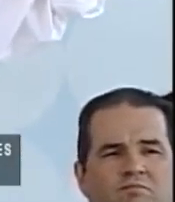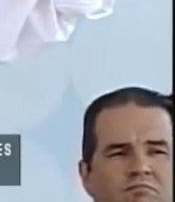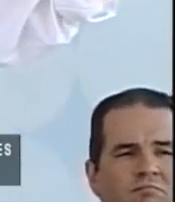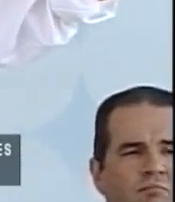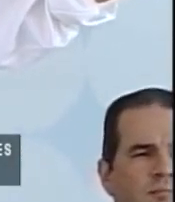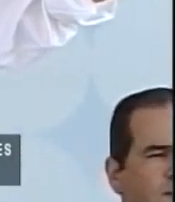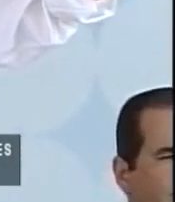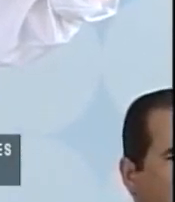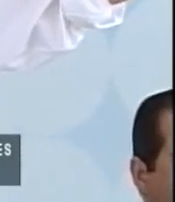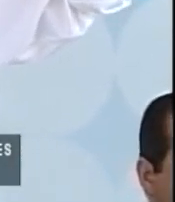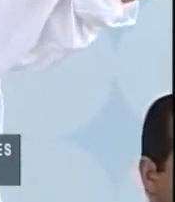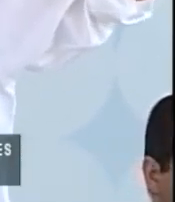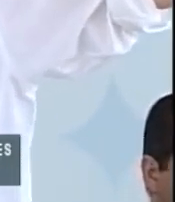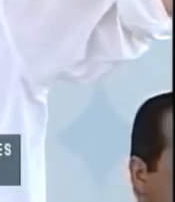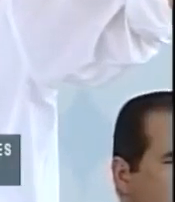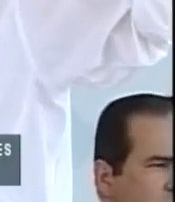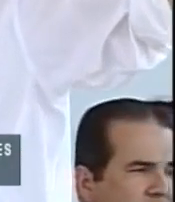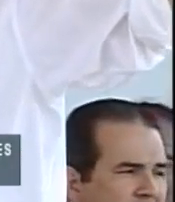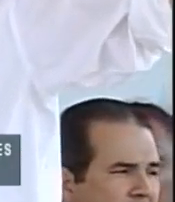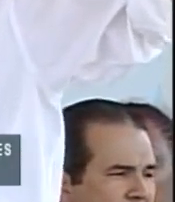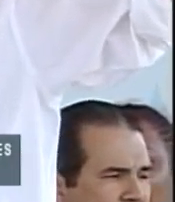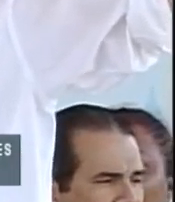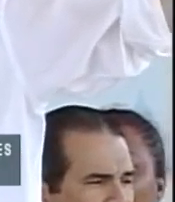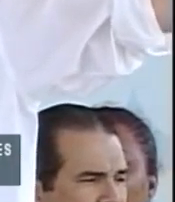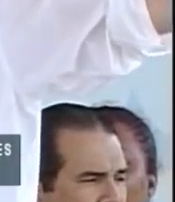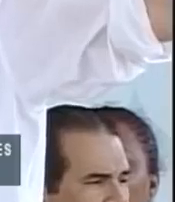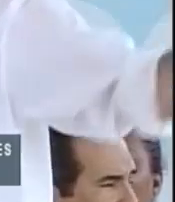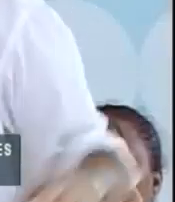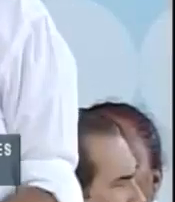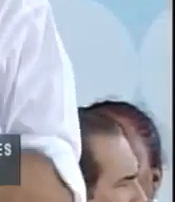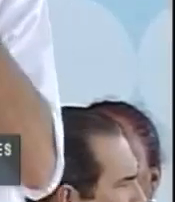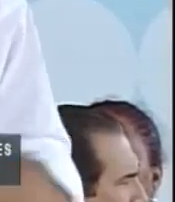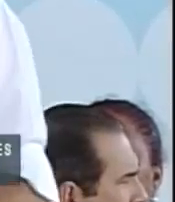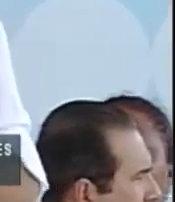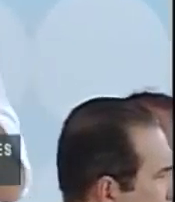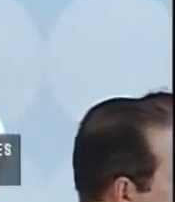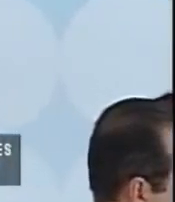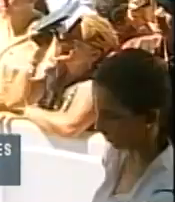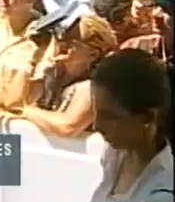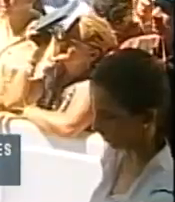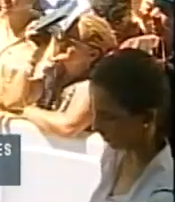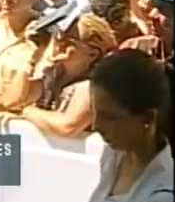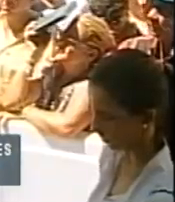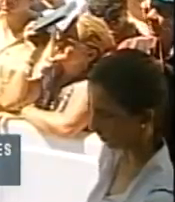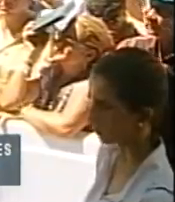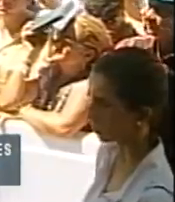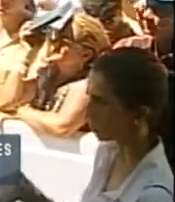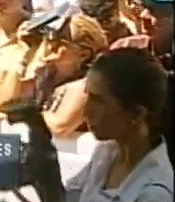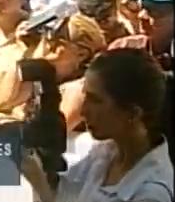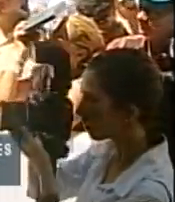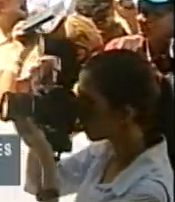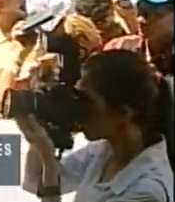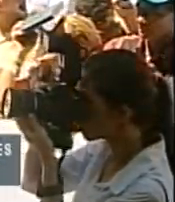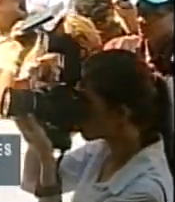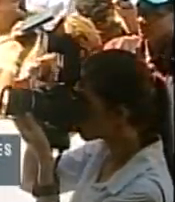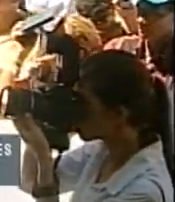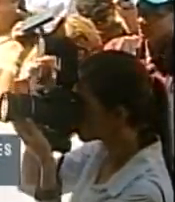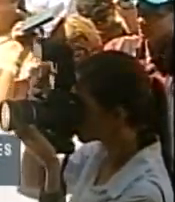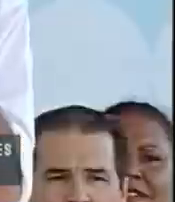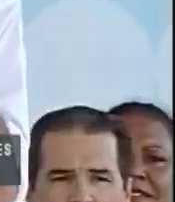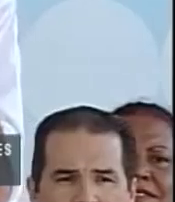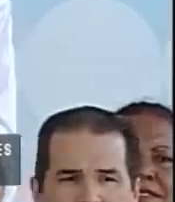gente trabalhadora, que pode ter um atendimento digno na clínica da família e teve sua vida evolucionada